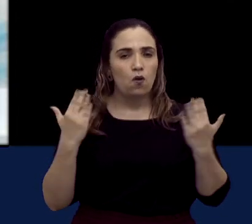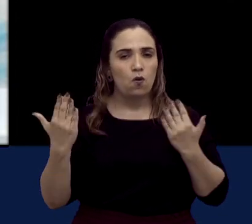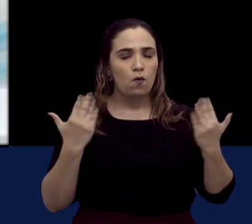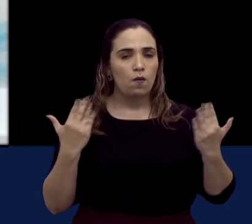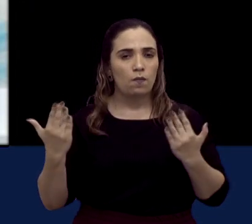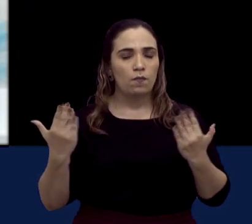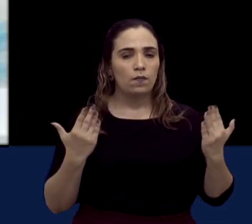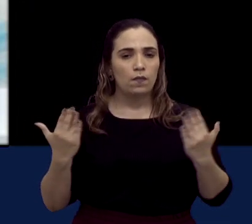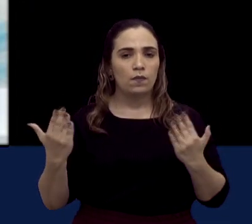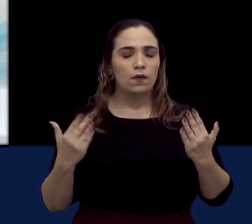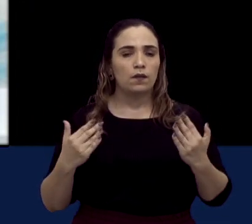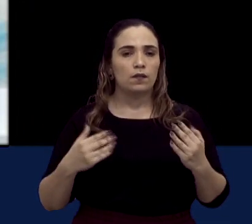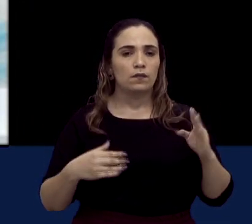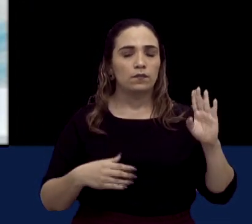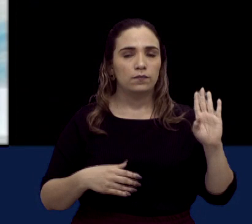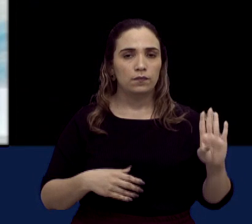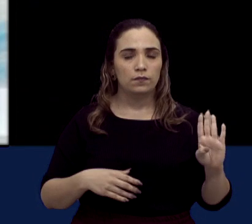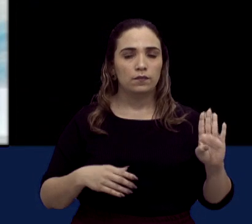dois modelos.